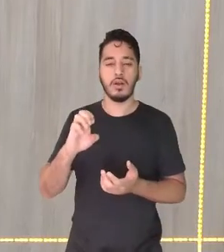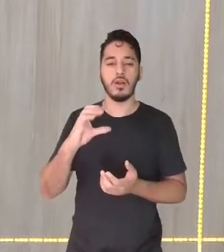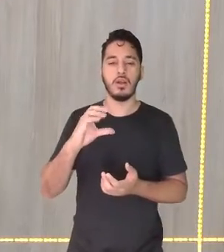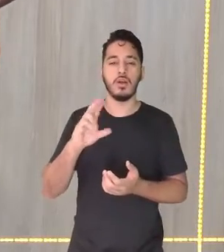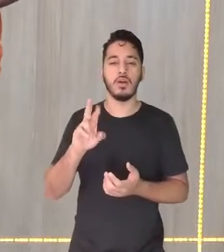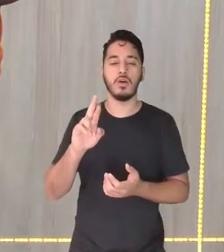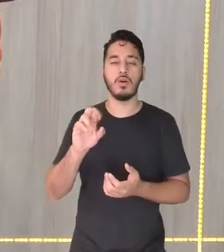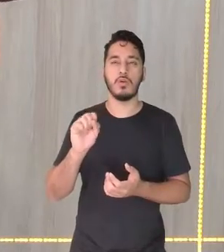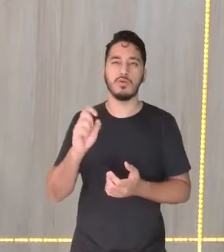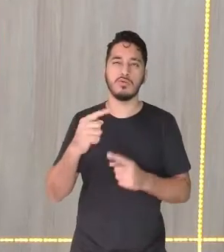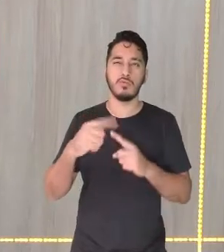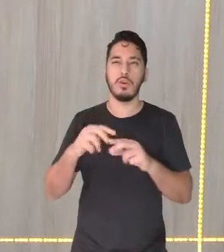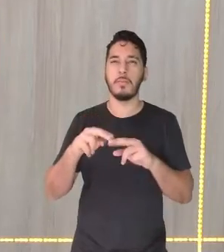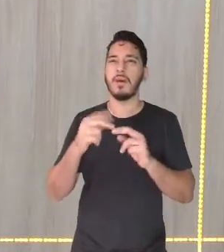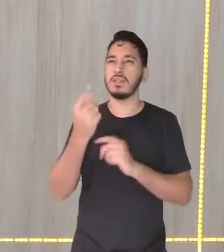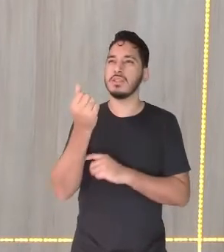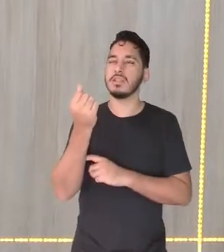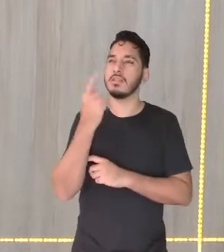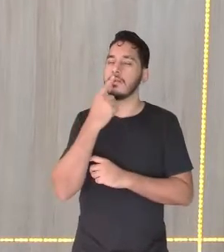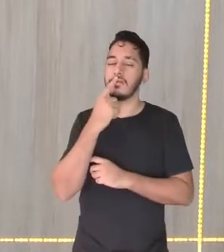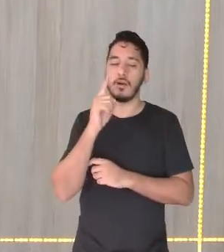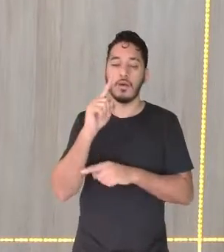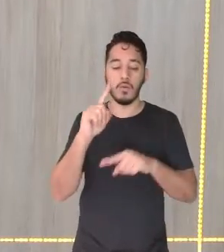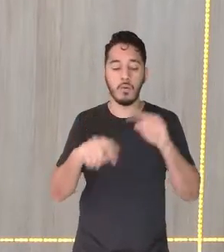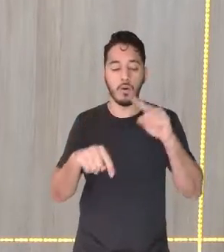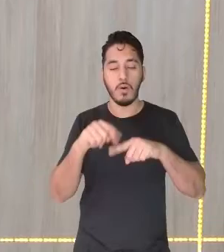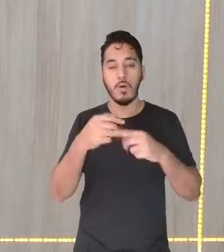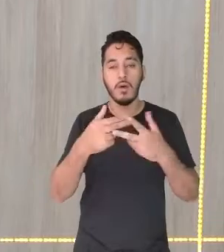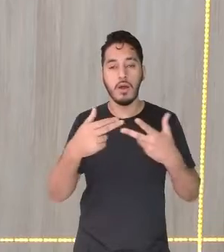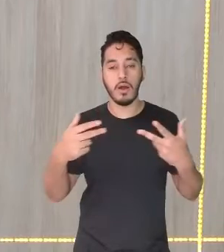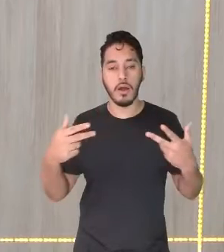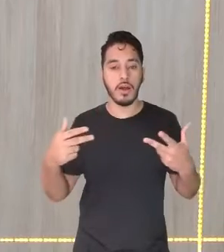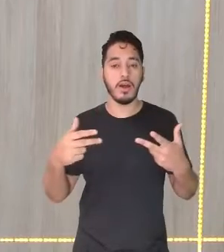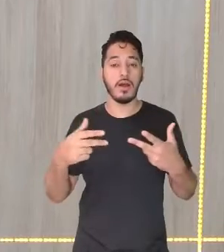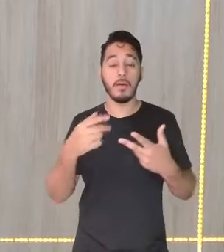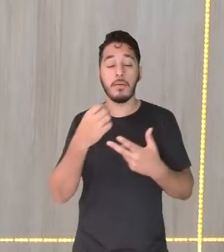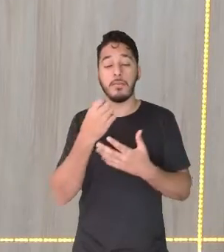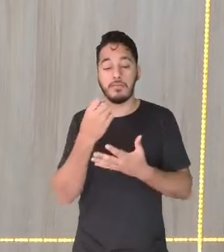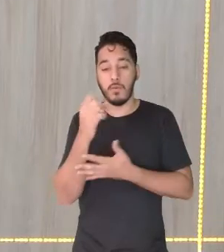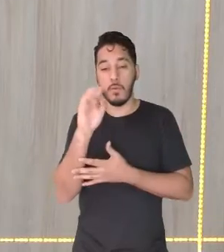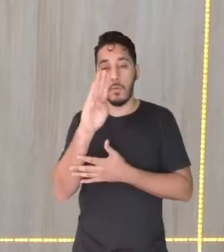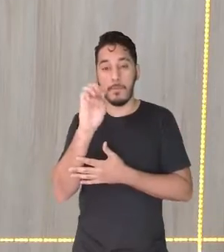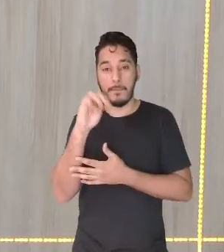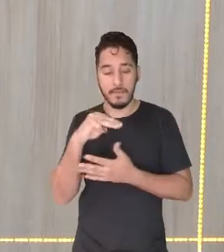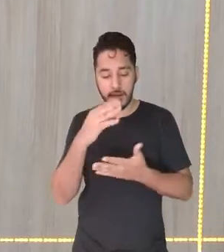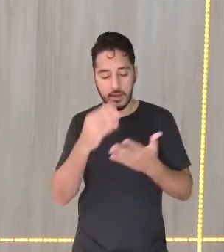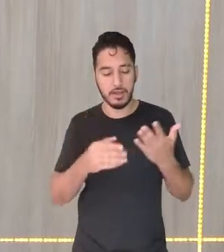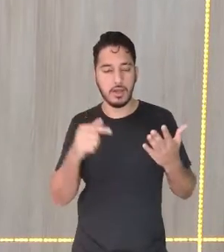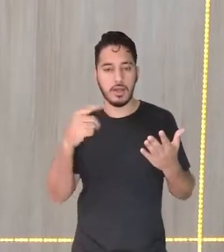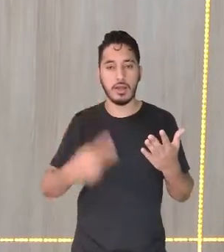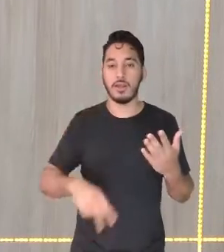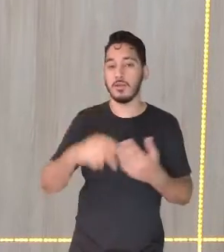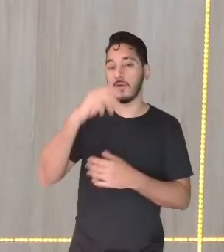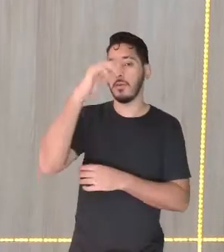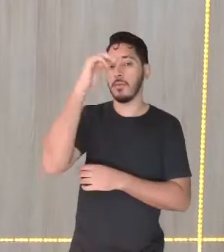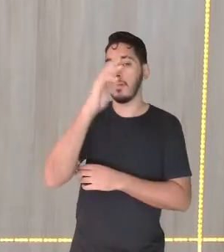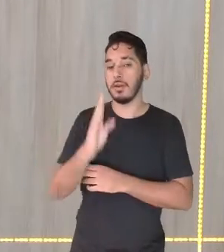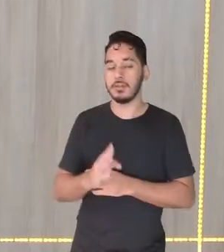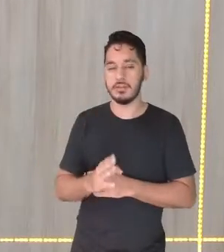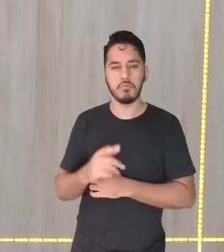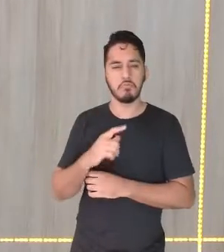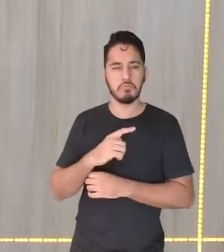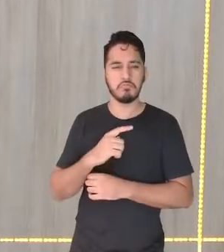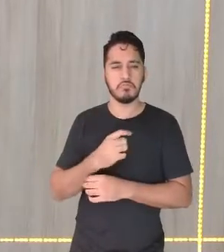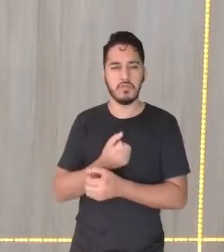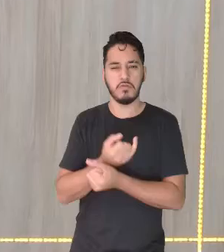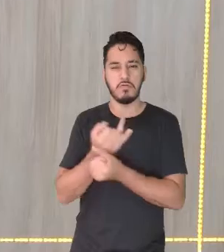viés econômico, né? É um elemento, né, um bem que aqui no Brasil é abundante, porém no mundo já